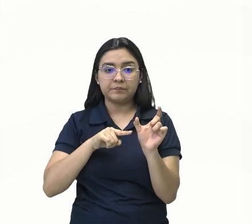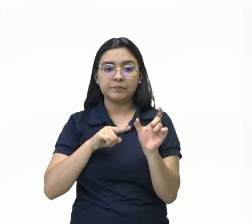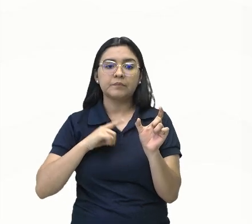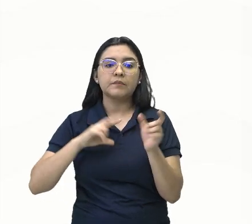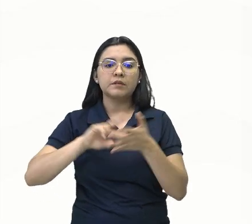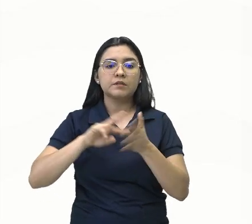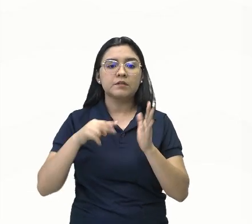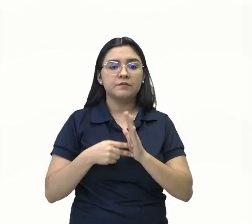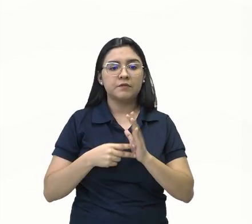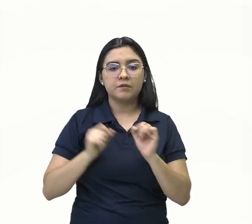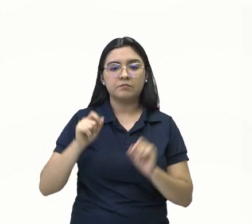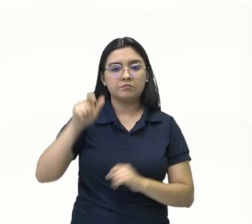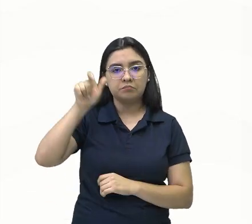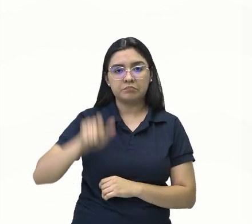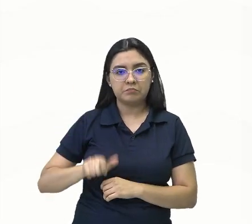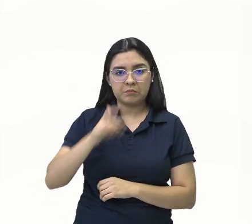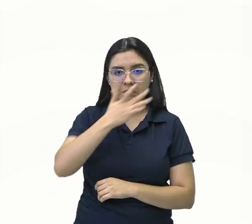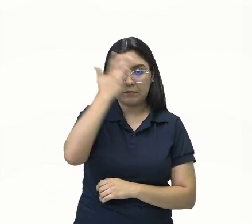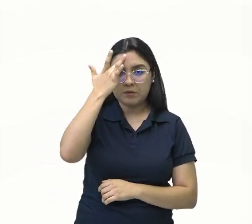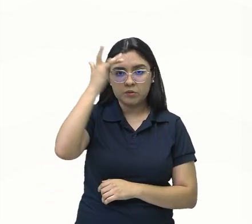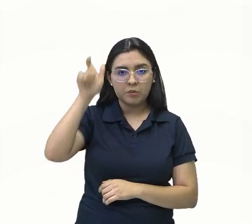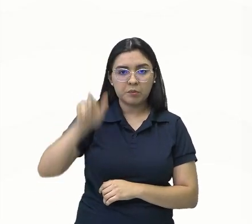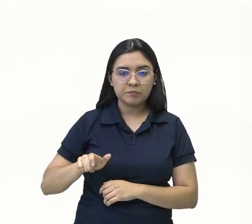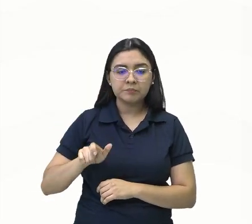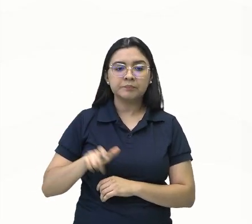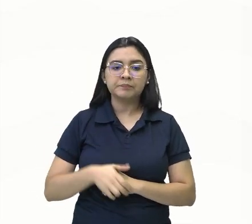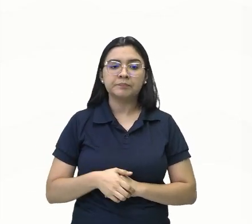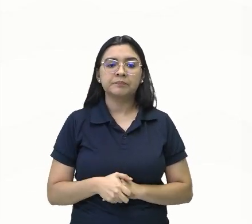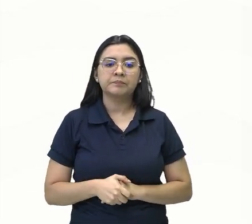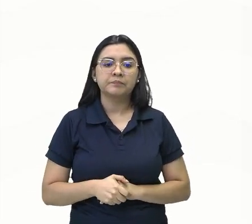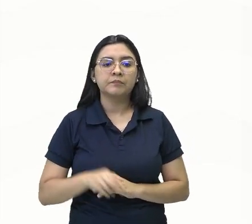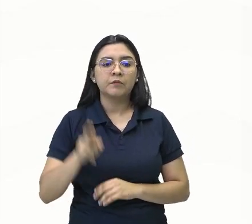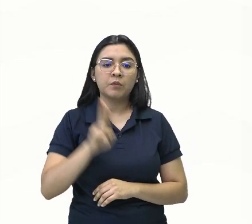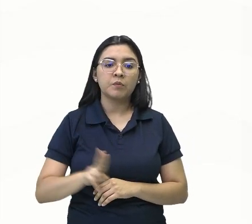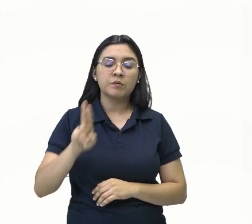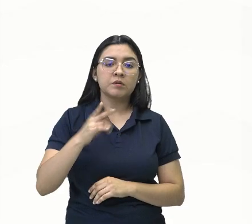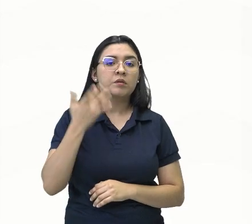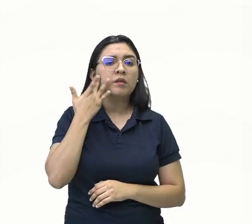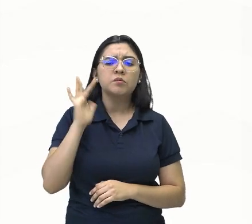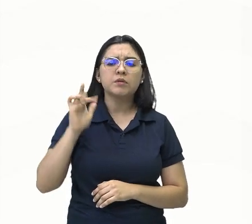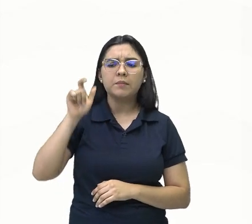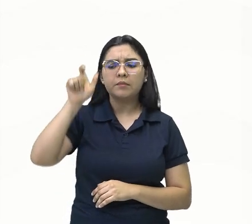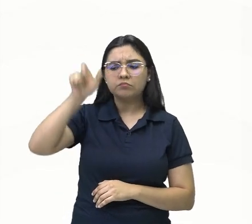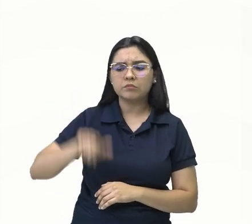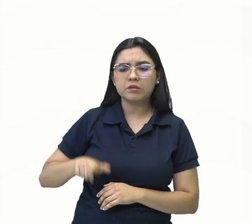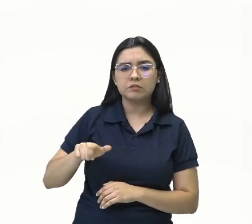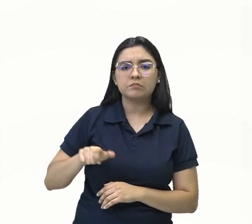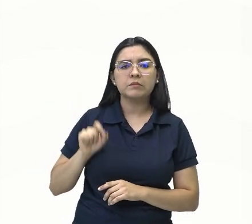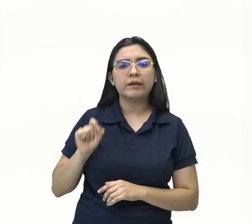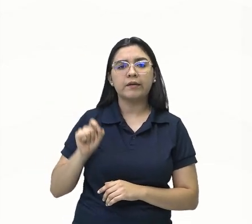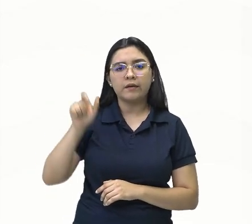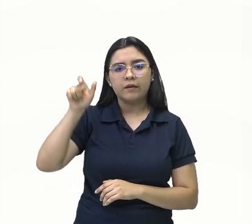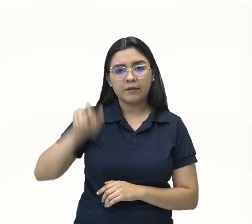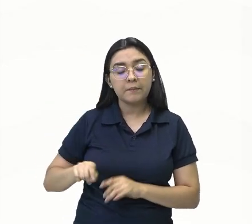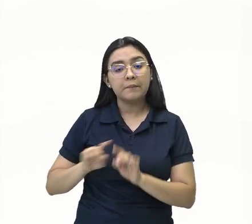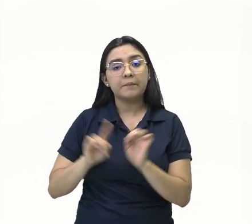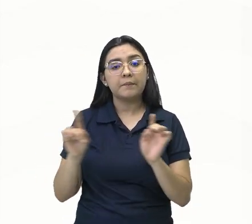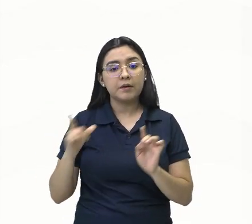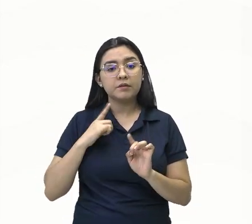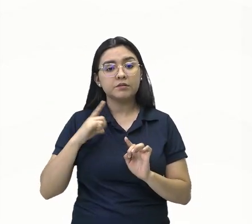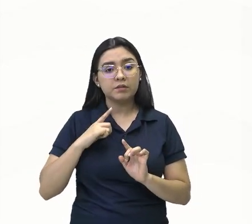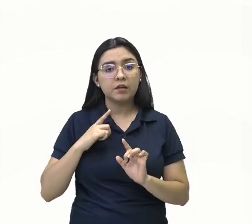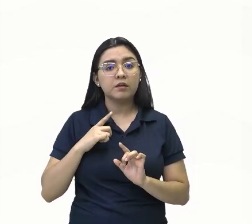Significa alguém, tá? Somebody, alguém. Usado quando não sabemos quem é, mas achamos que existe